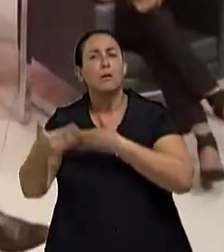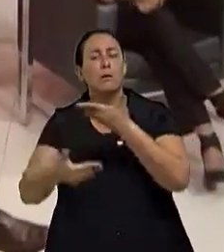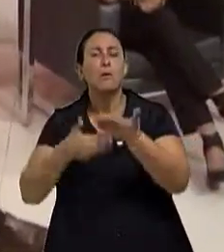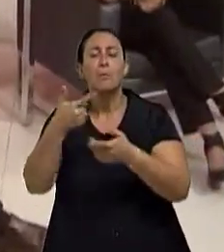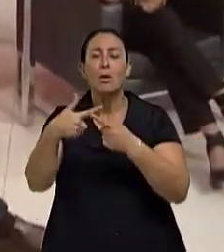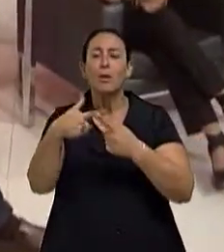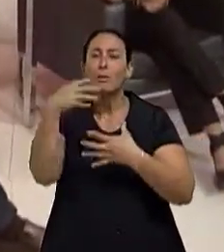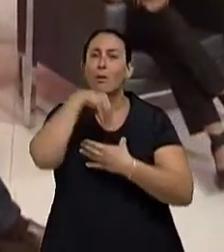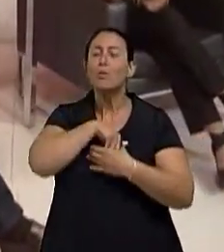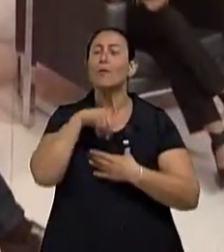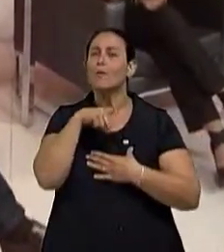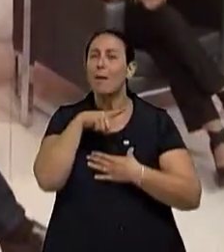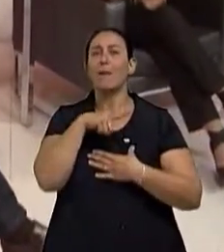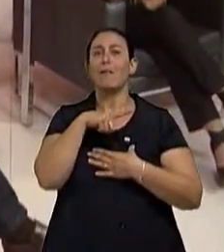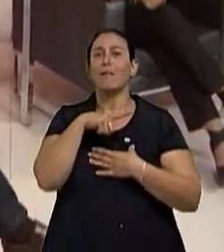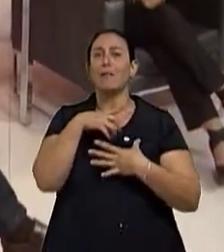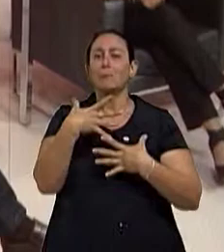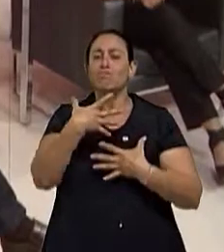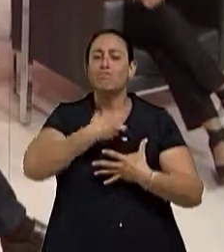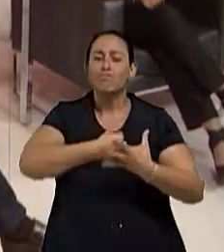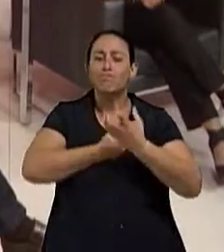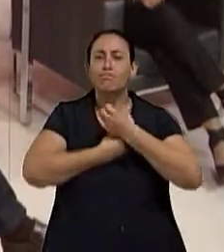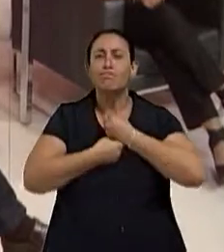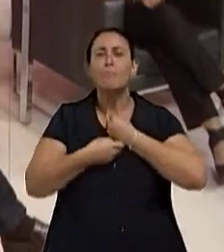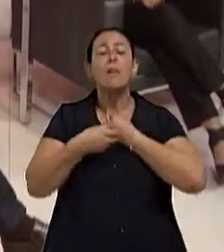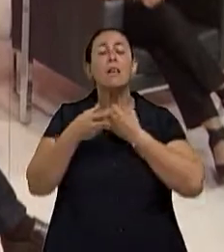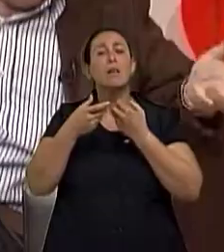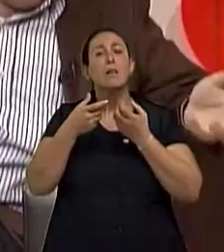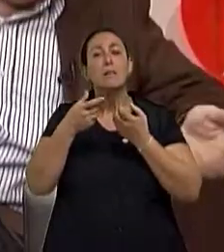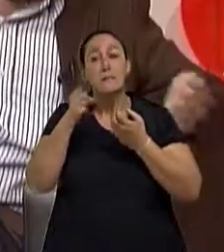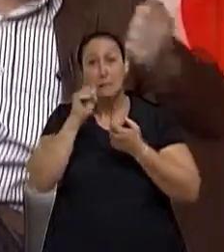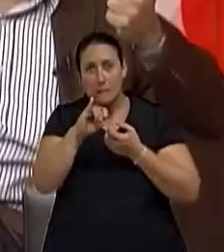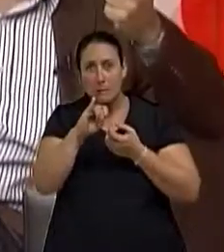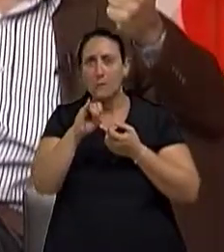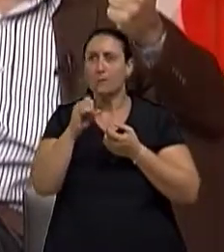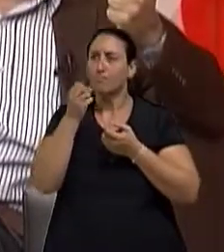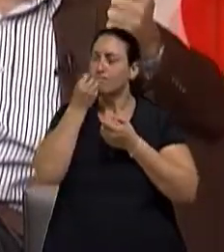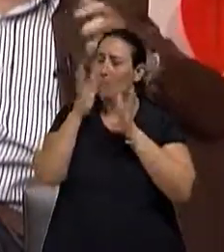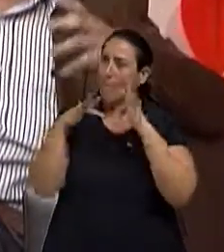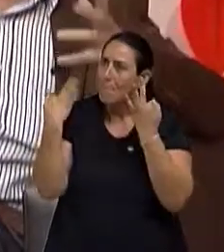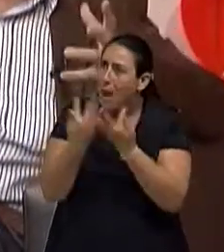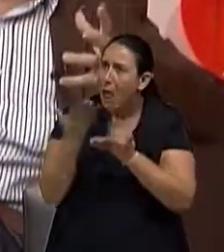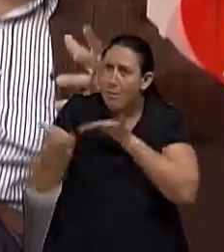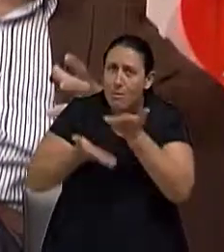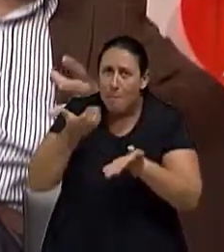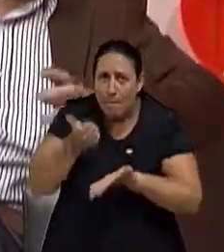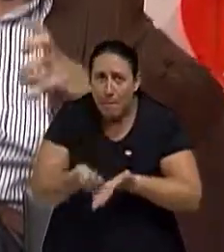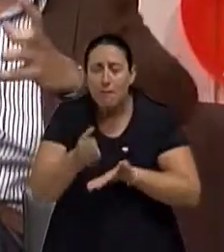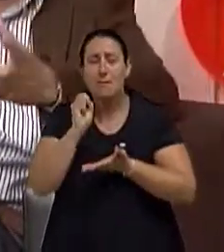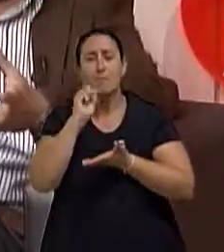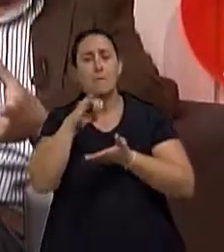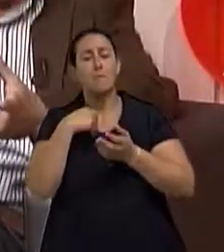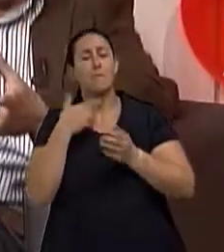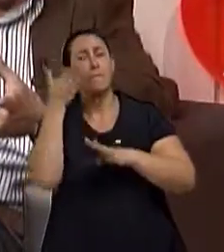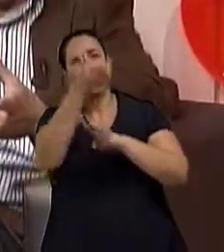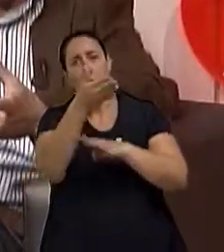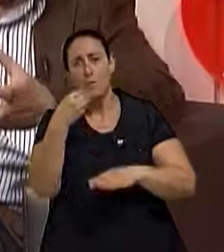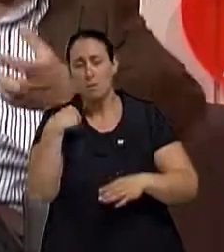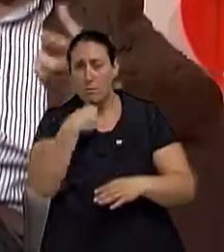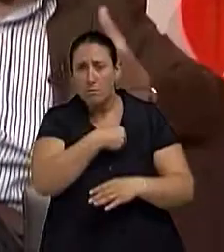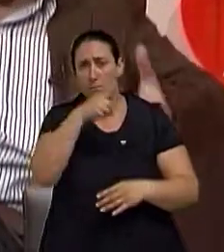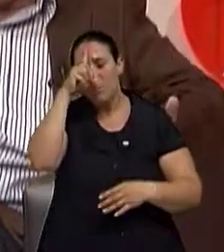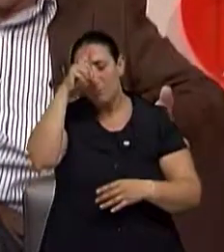certas condições. Então, às vezes, estando bem acolhido, estando bem atendido pela família, é uma situação. Mas basta essa pessoa ficar um